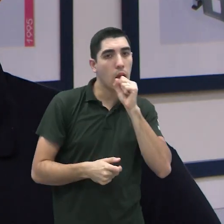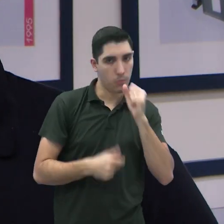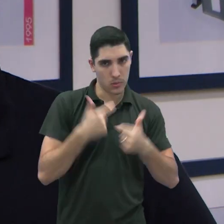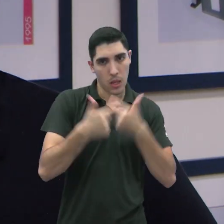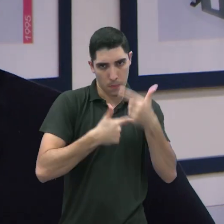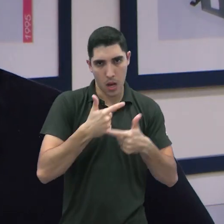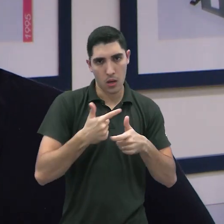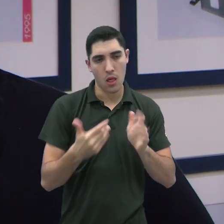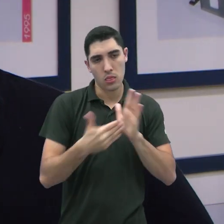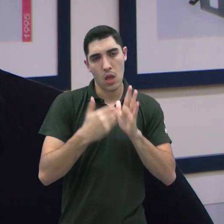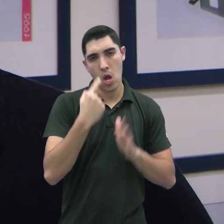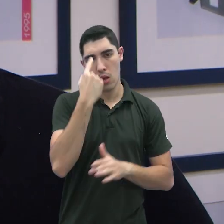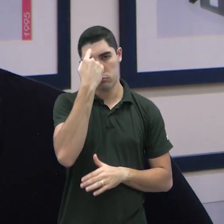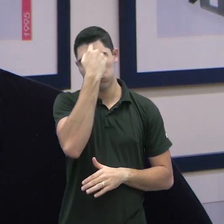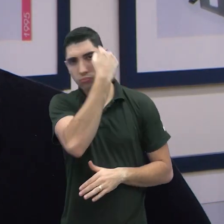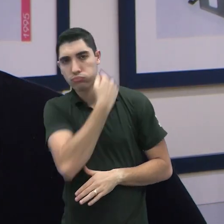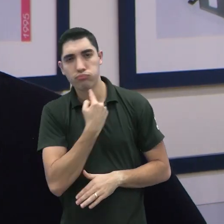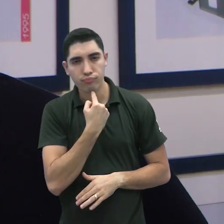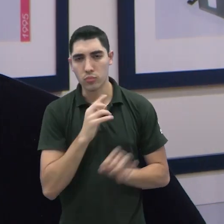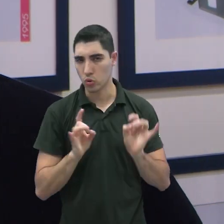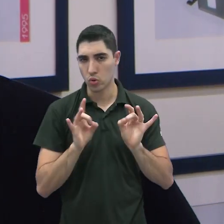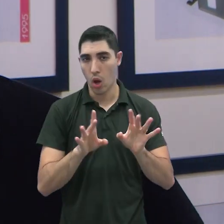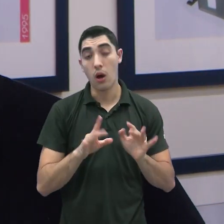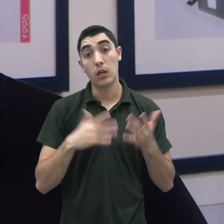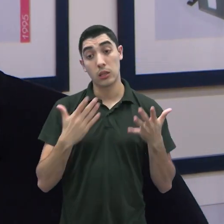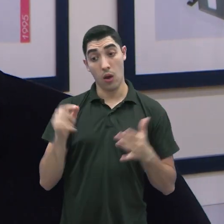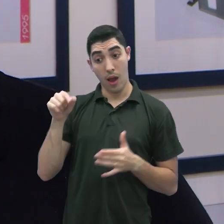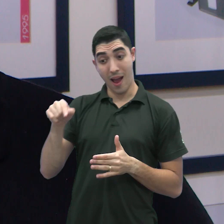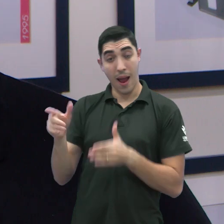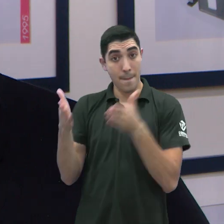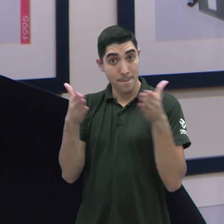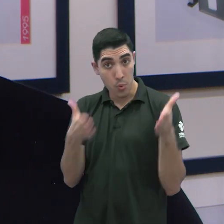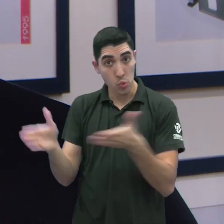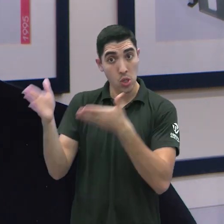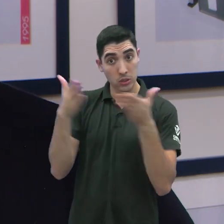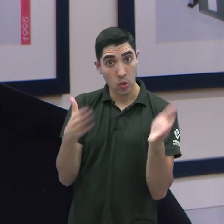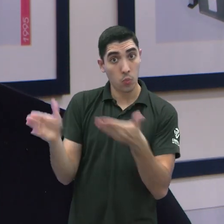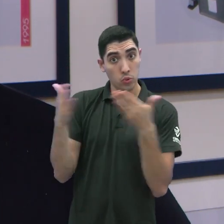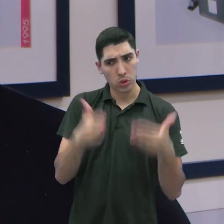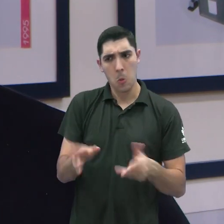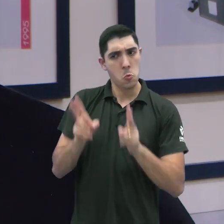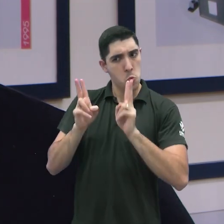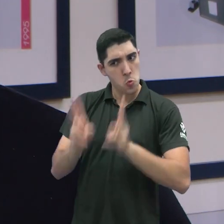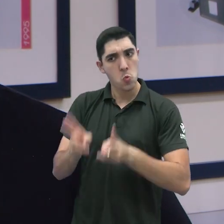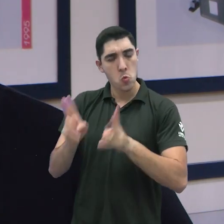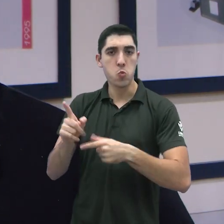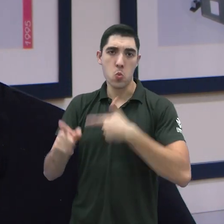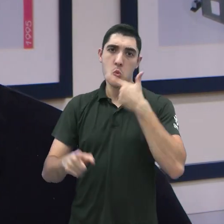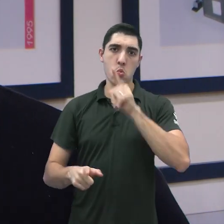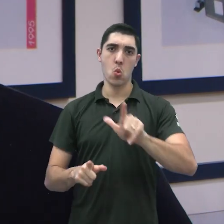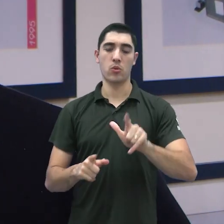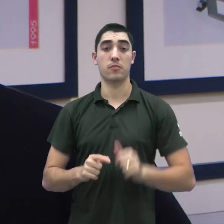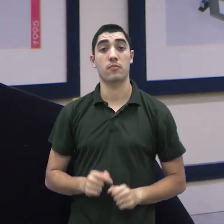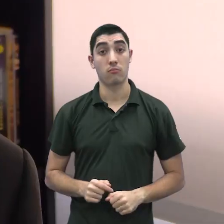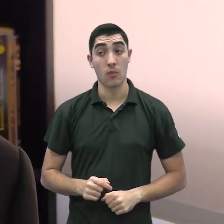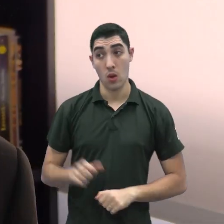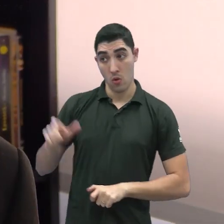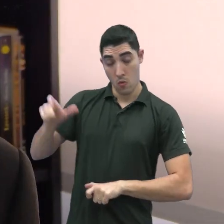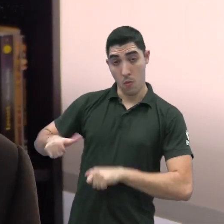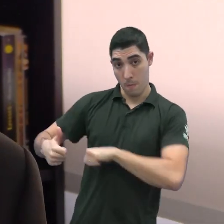Então, de forma que a operação ela se sustenta com equidade com o custo em